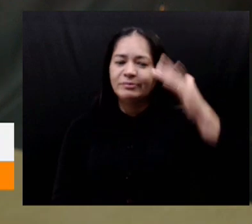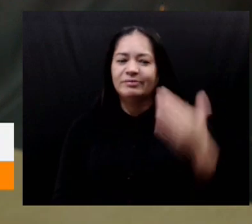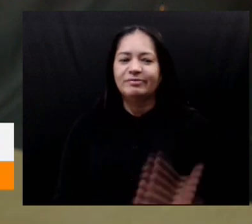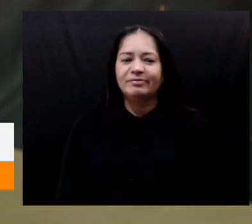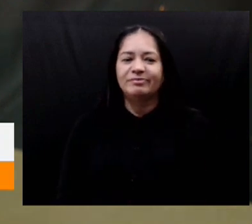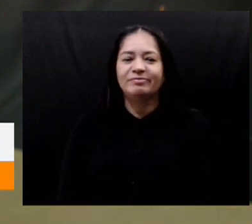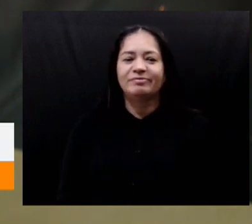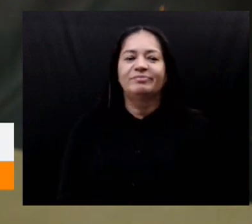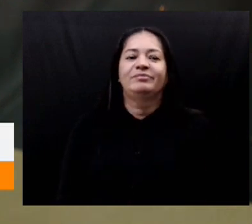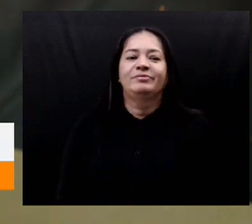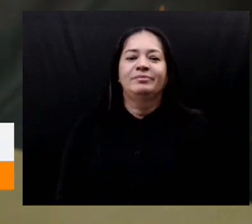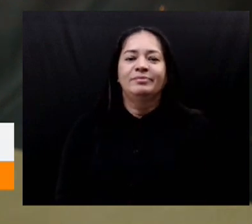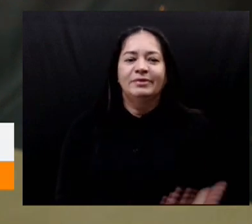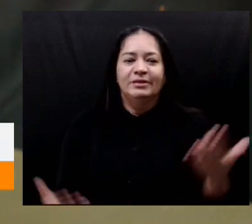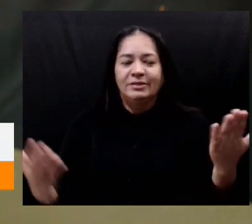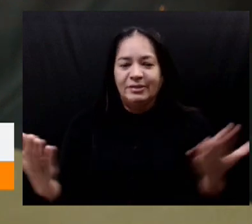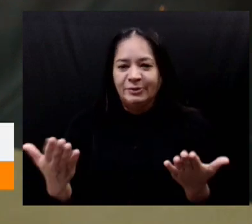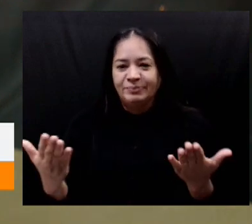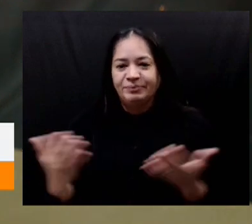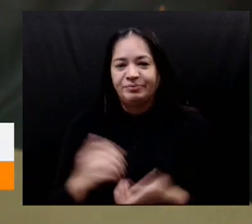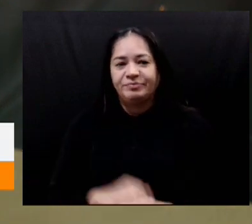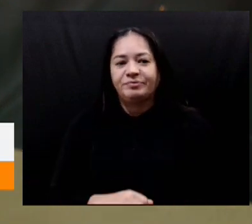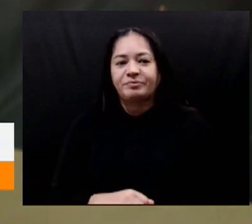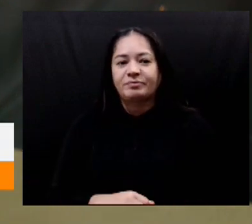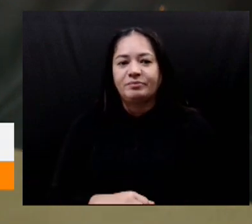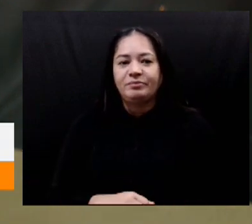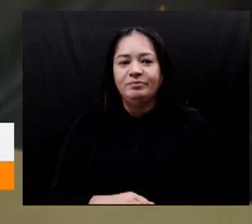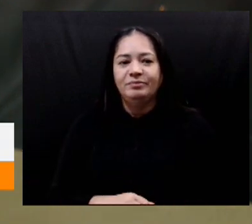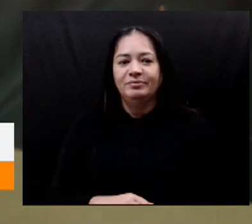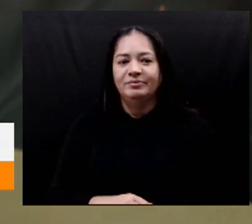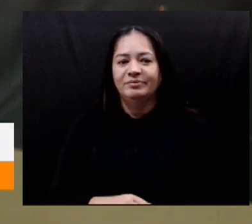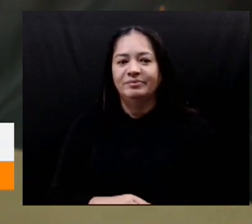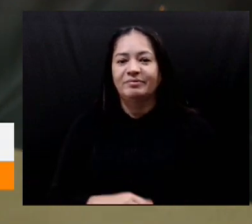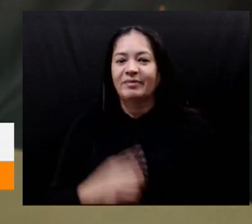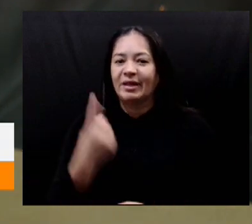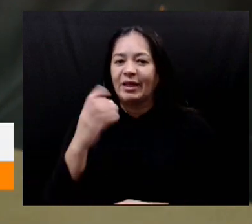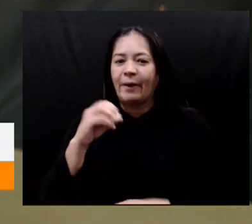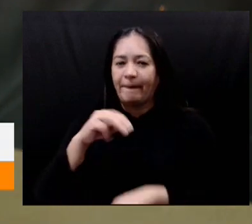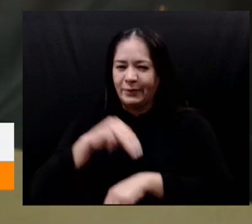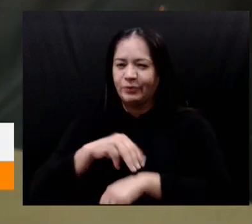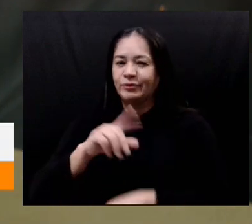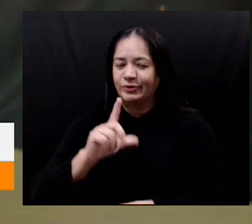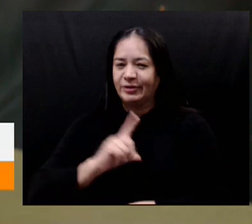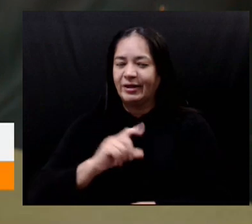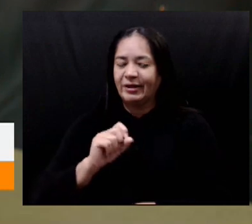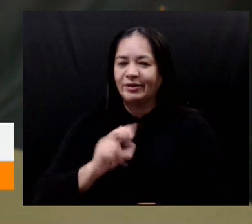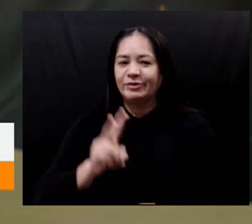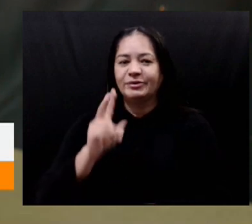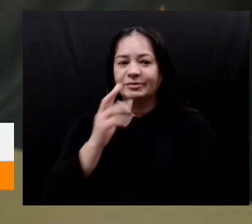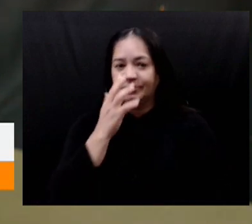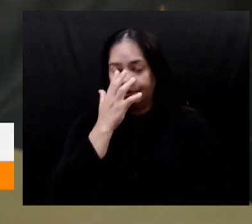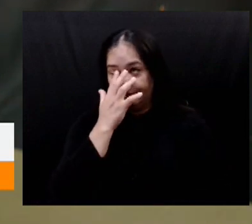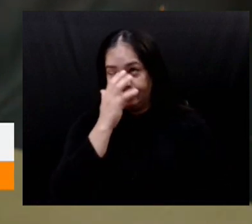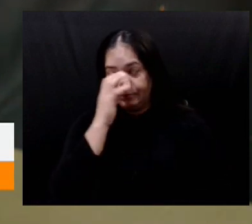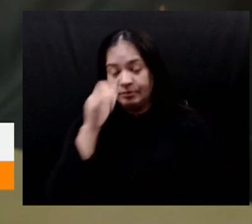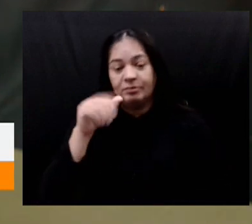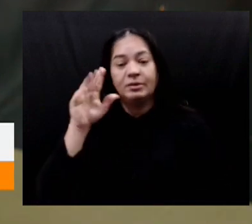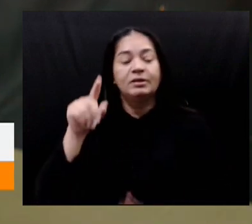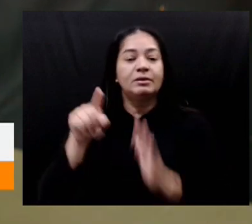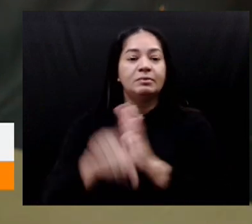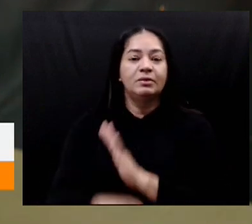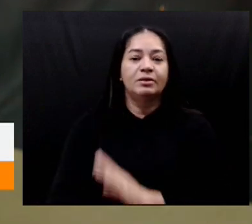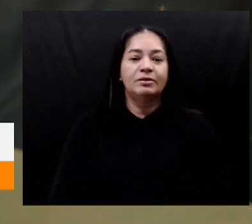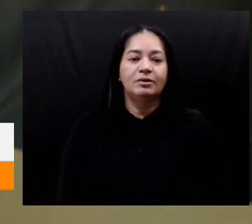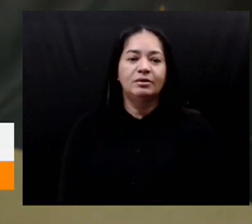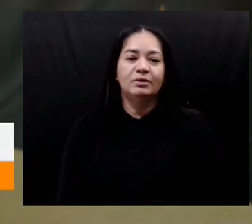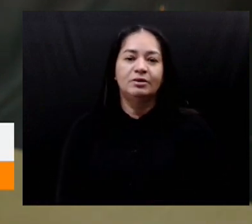Agora 8h40, temos 10 minutos ainda, então dá tempo para responder mais algumas perguntas. Daqui a pouquinho a gente já vai para